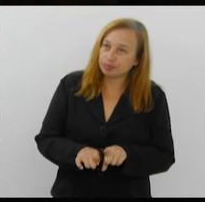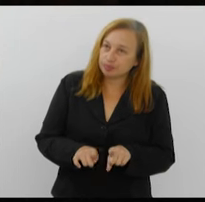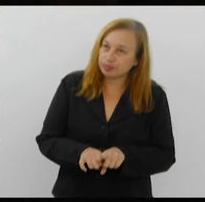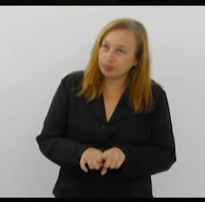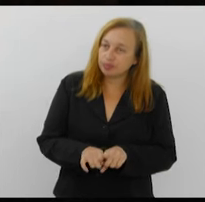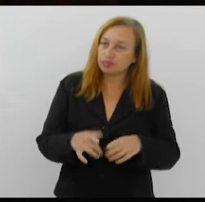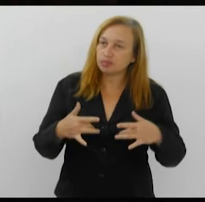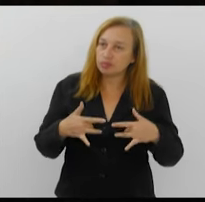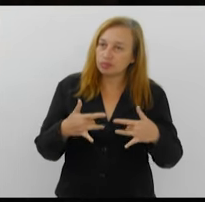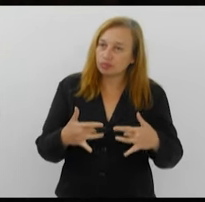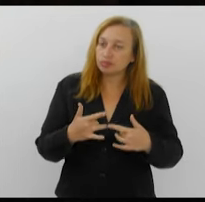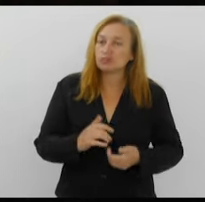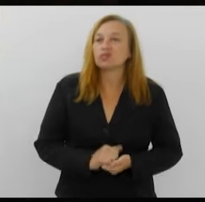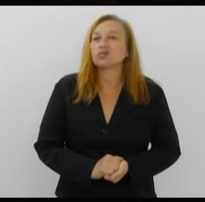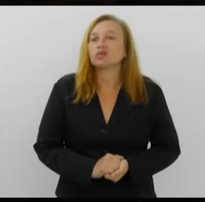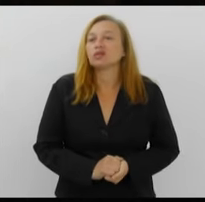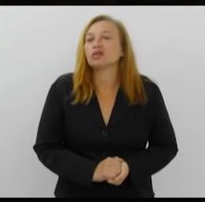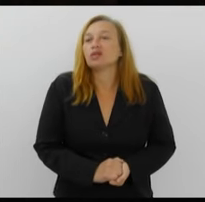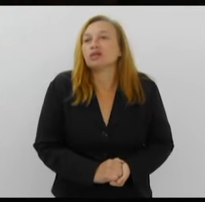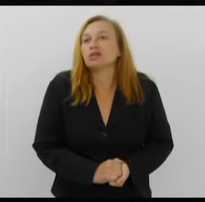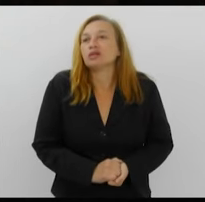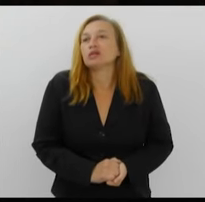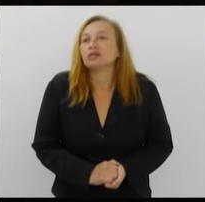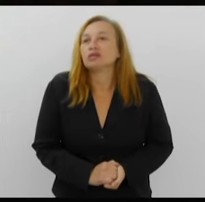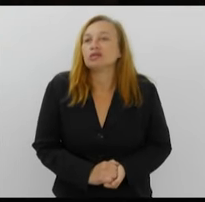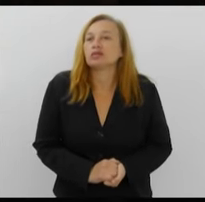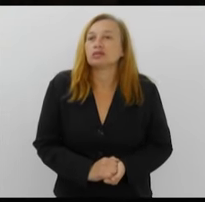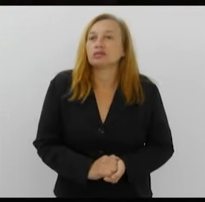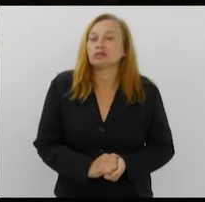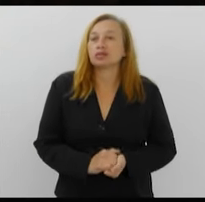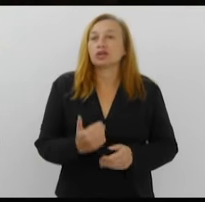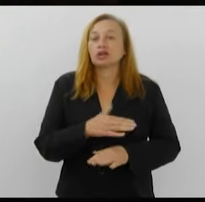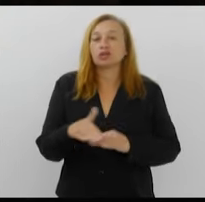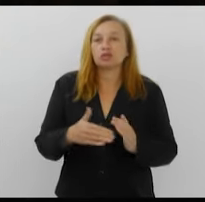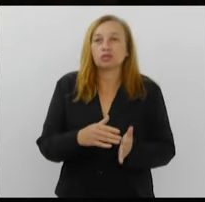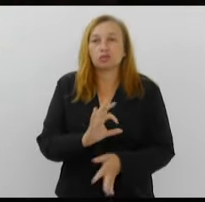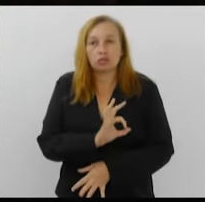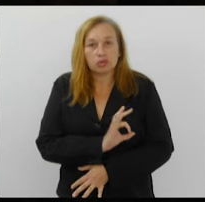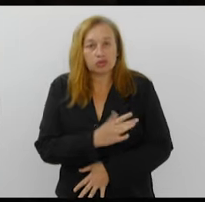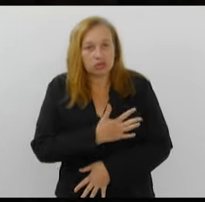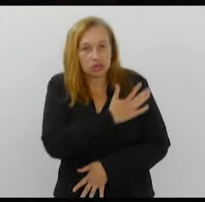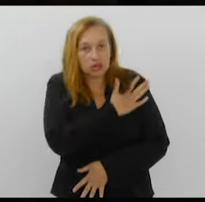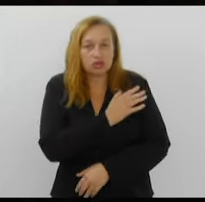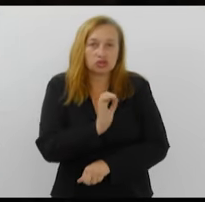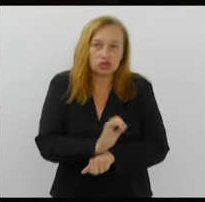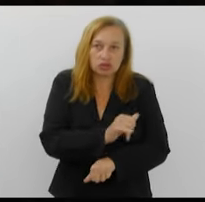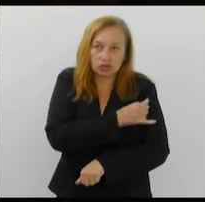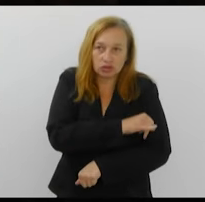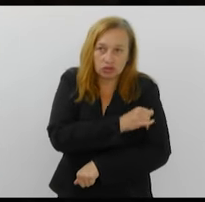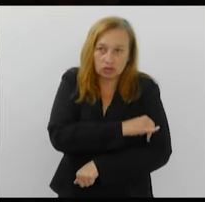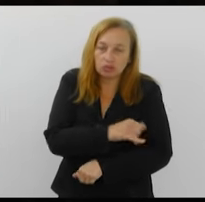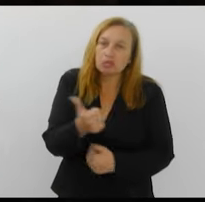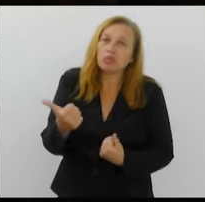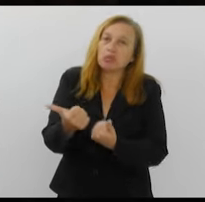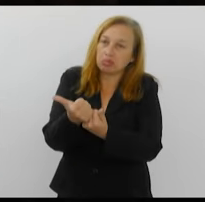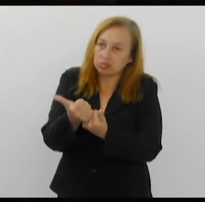minha solidariedade e as minhas iguais condolências a toda a Polícia Militar do Estado do Rio de Janeiro, o meu